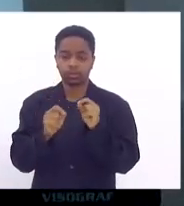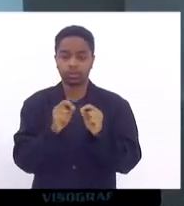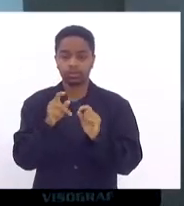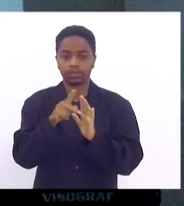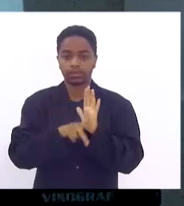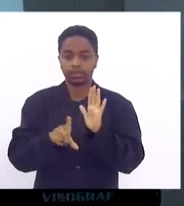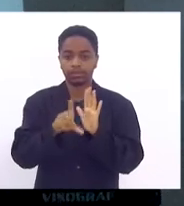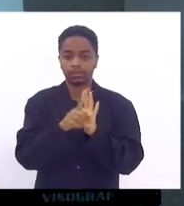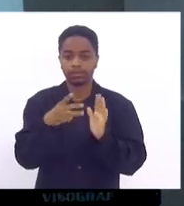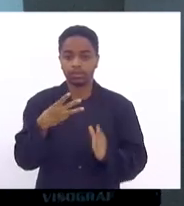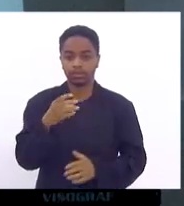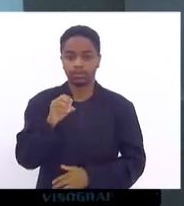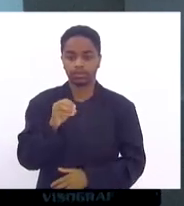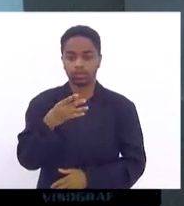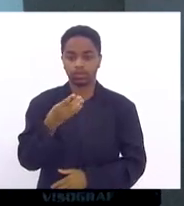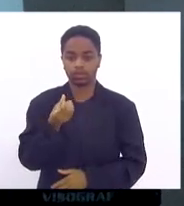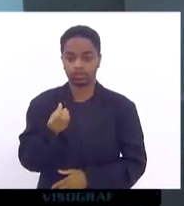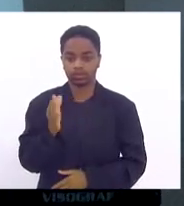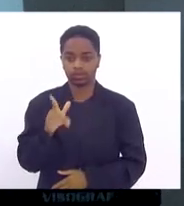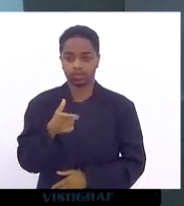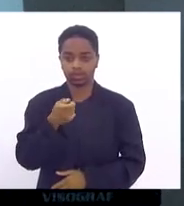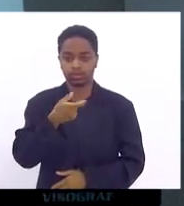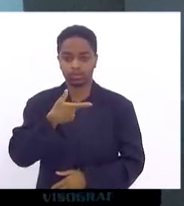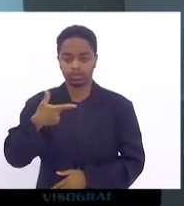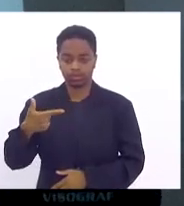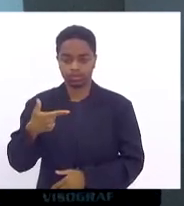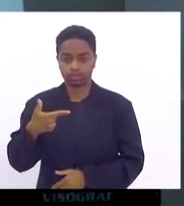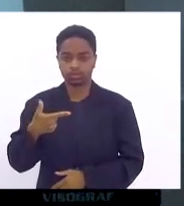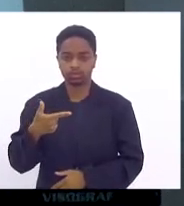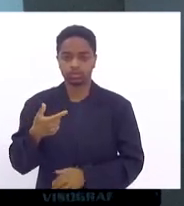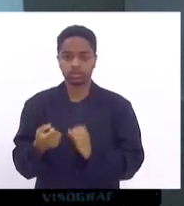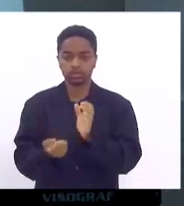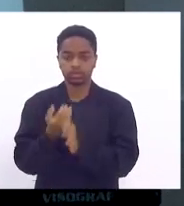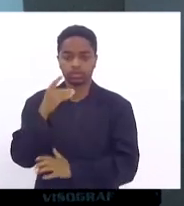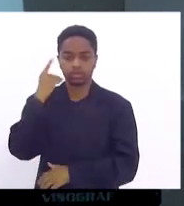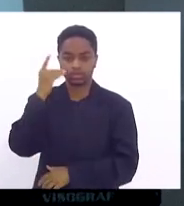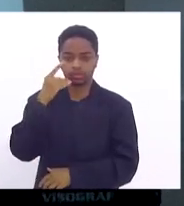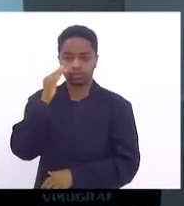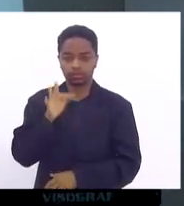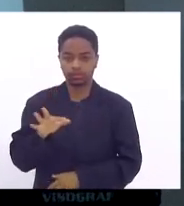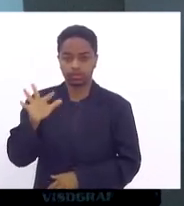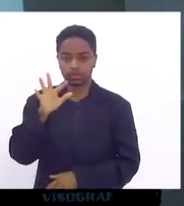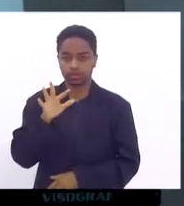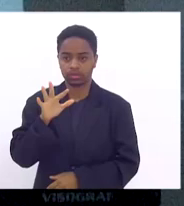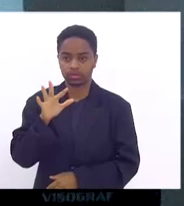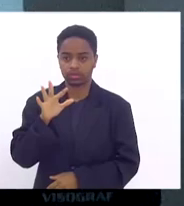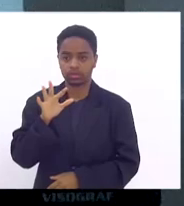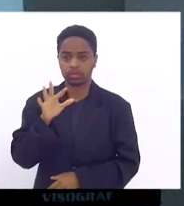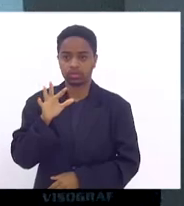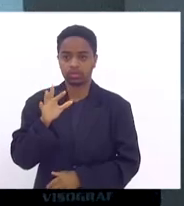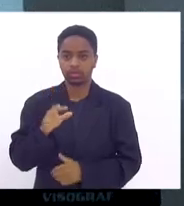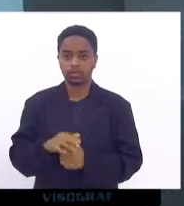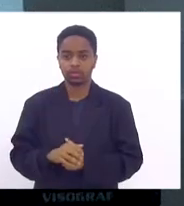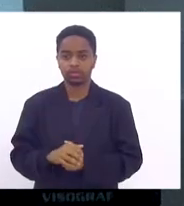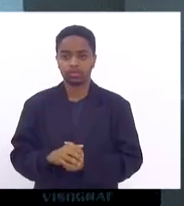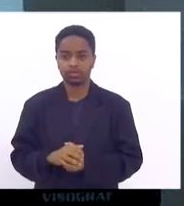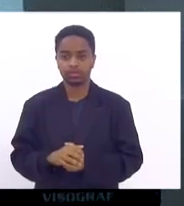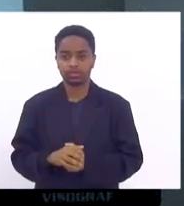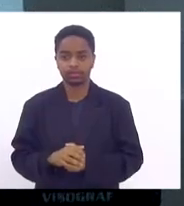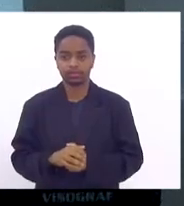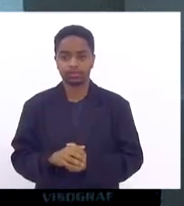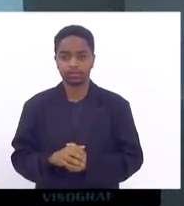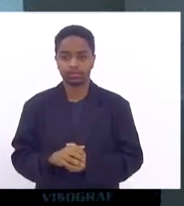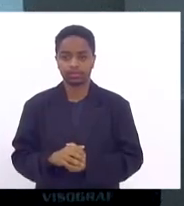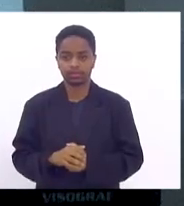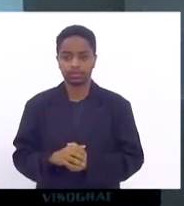eh 3046 de 2022 de de autoria do deputado federal sostenes Cavalcante E aí